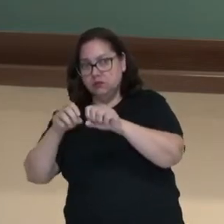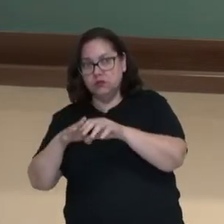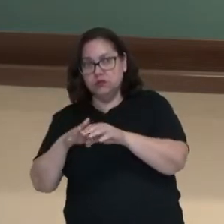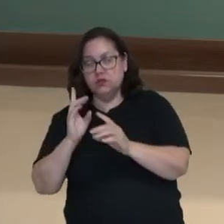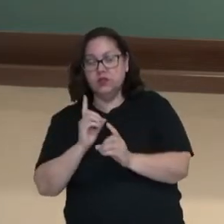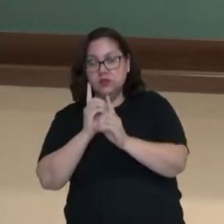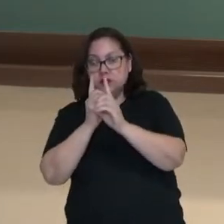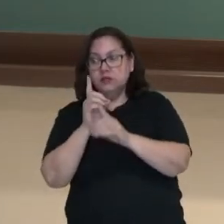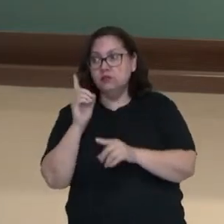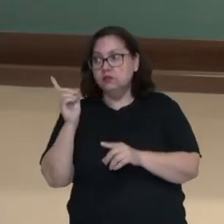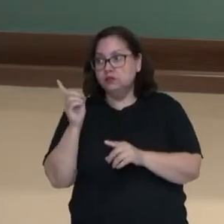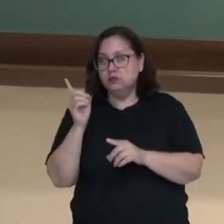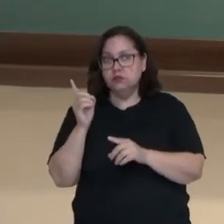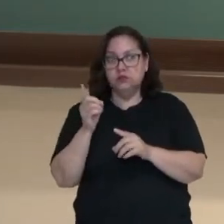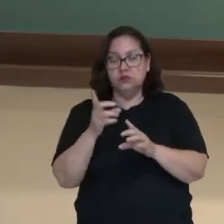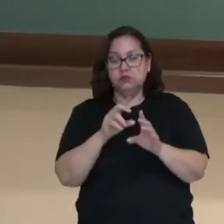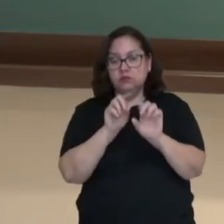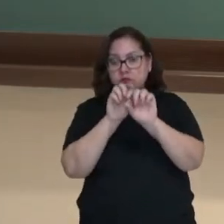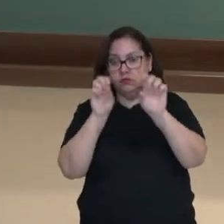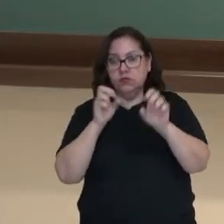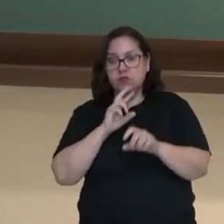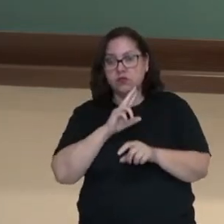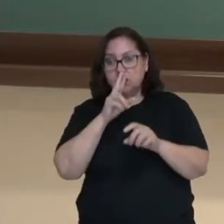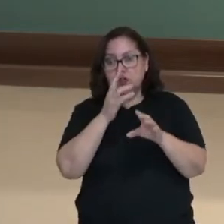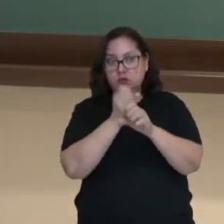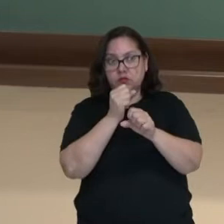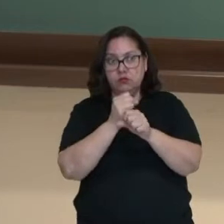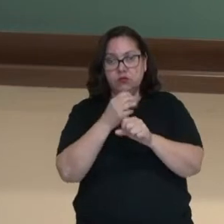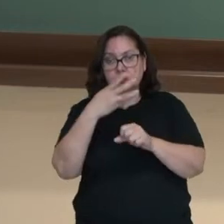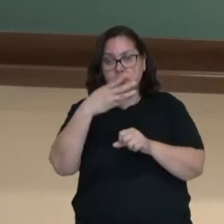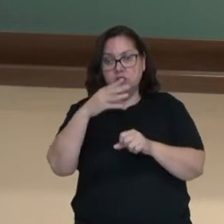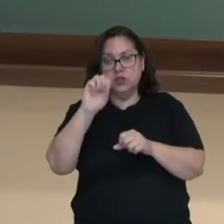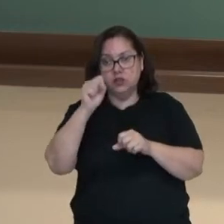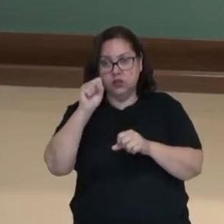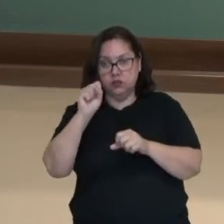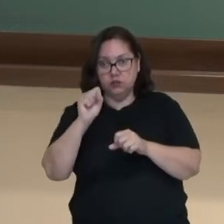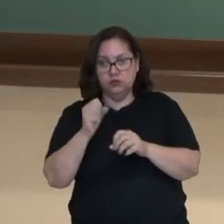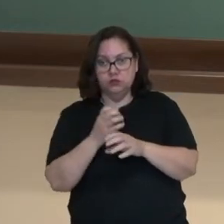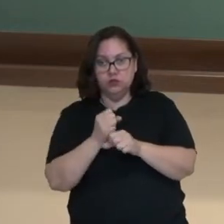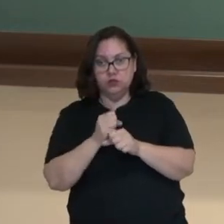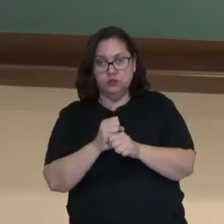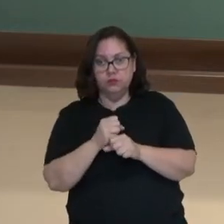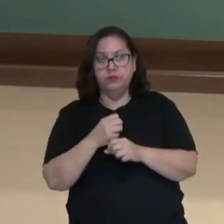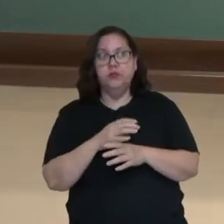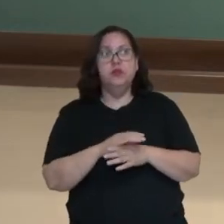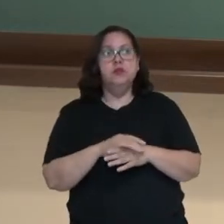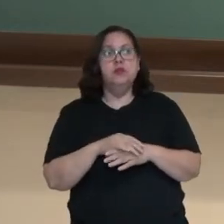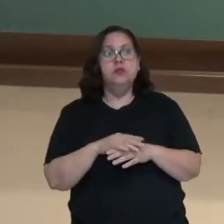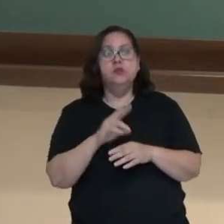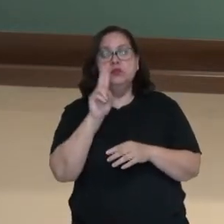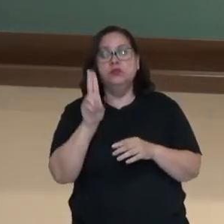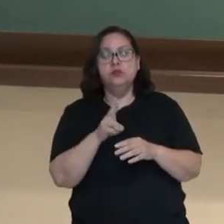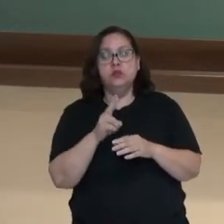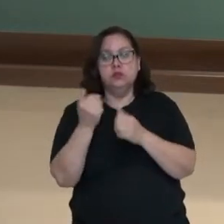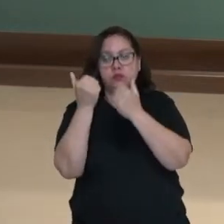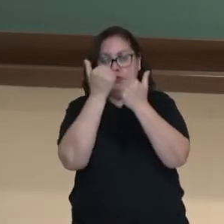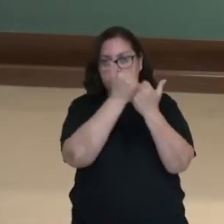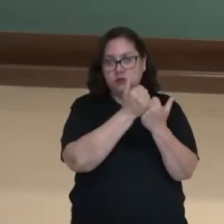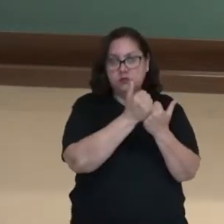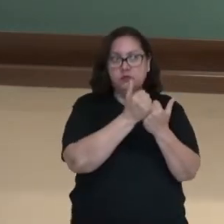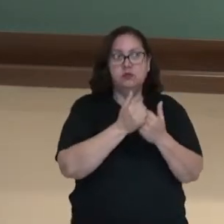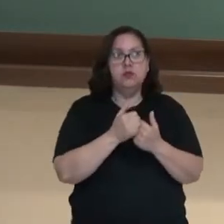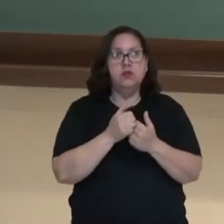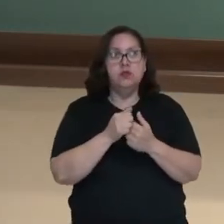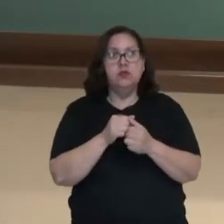e da solução dessa soma, eu tenho um total de 48 rodas. Usando o método da